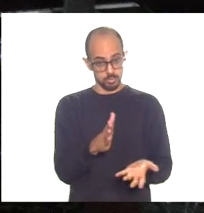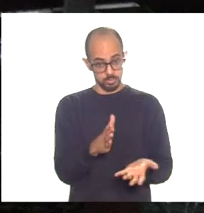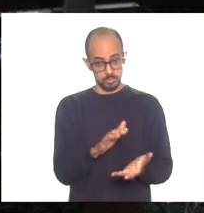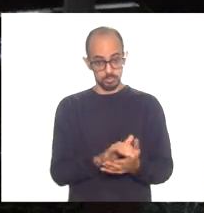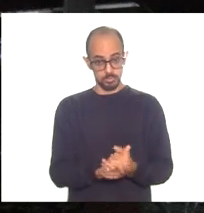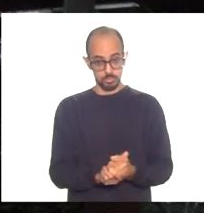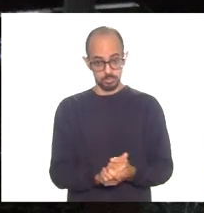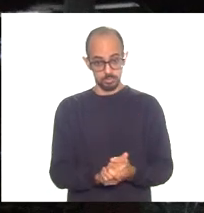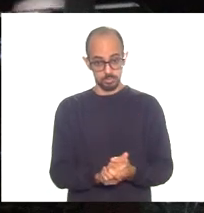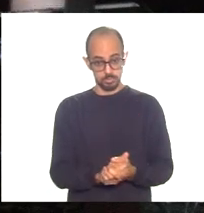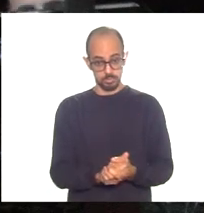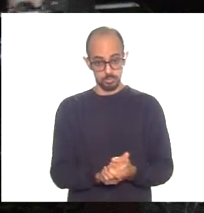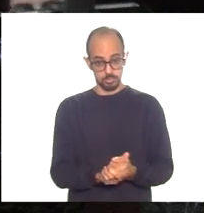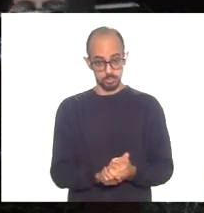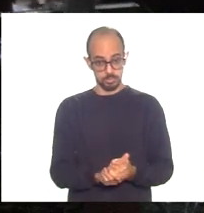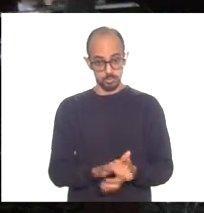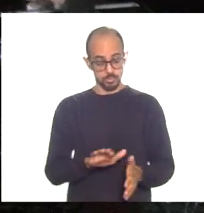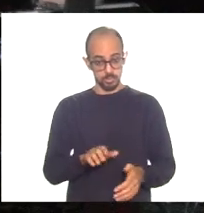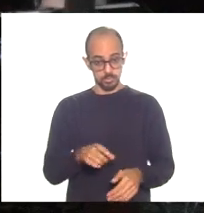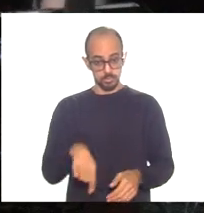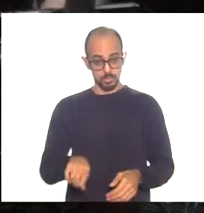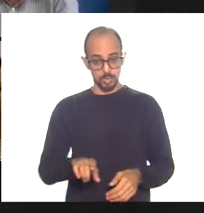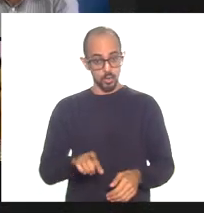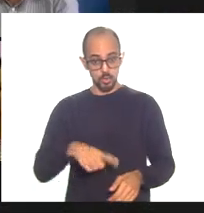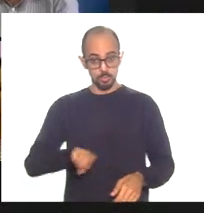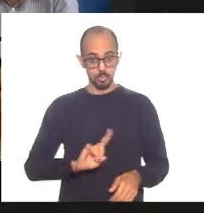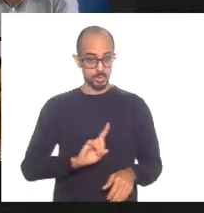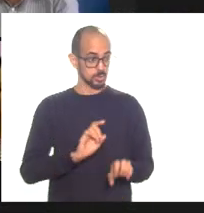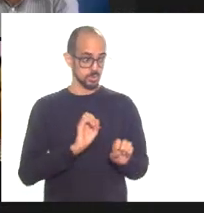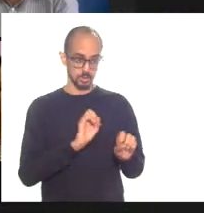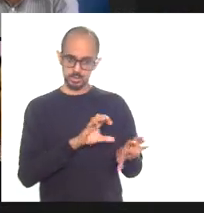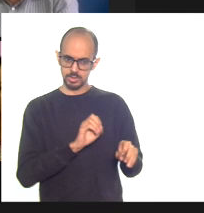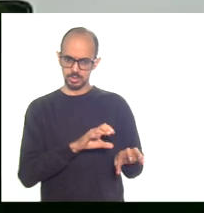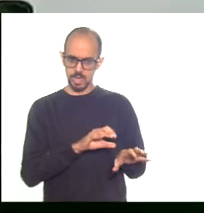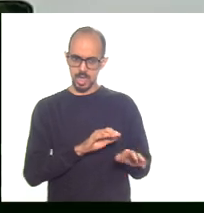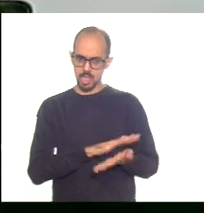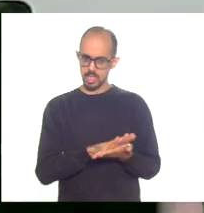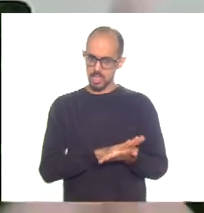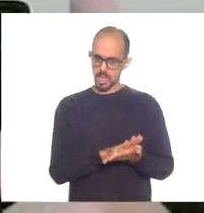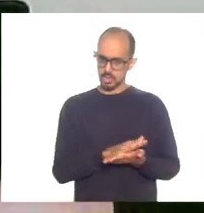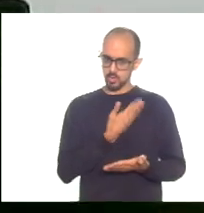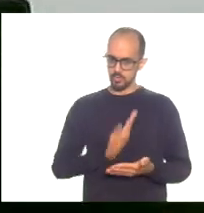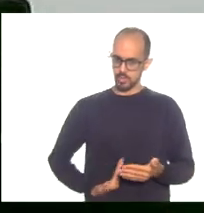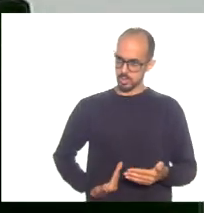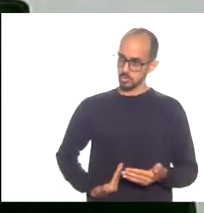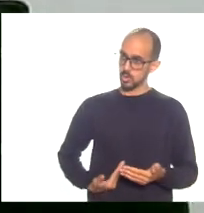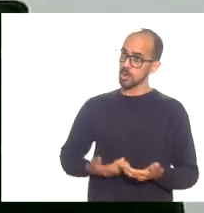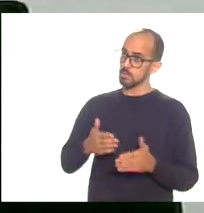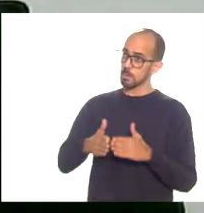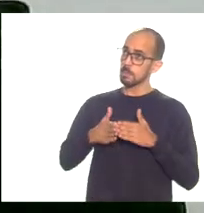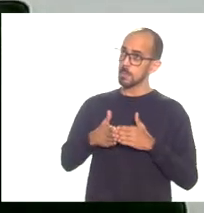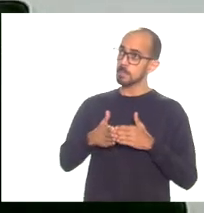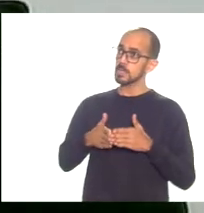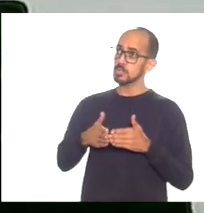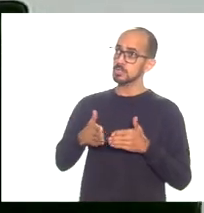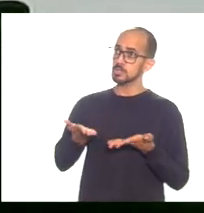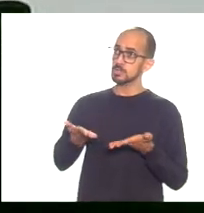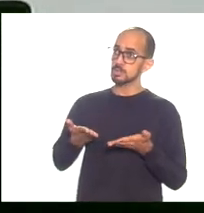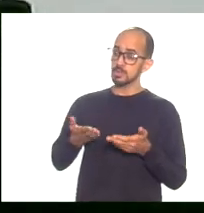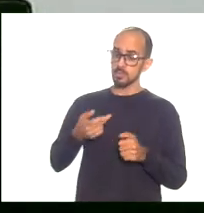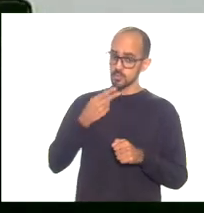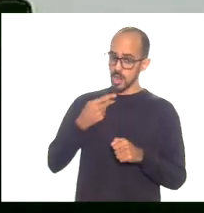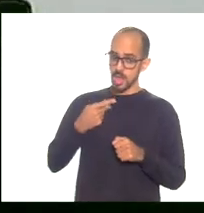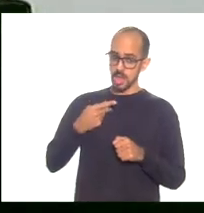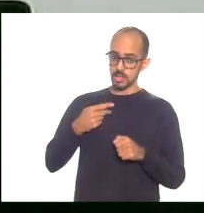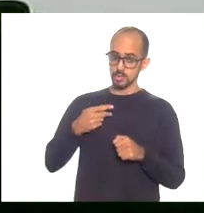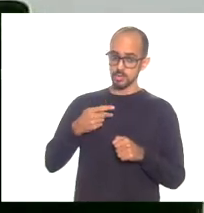Senhor presidente, eu não preciso ensinar nada ao governador. E o senhor me permita dizer, nenhum tipo de ameaça, sob